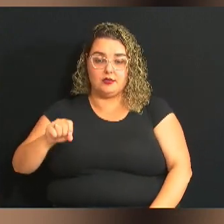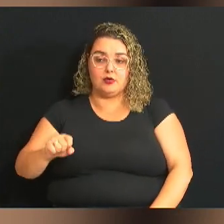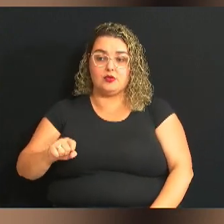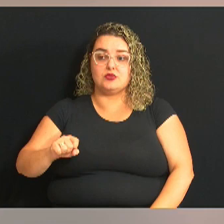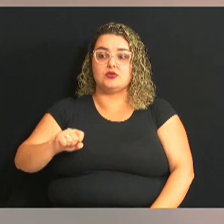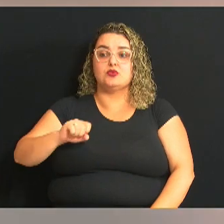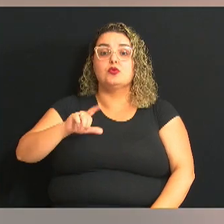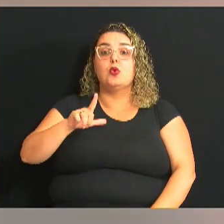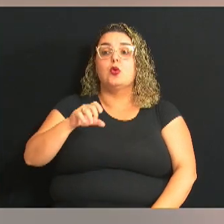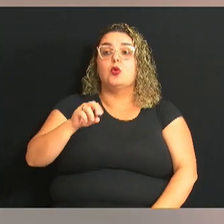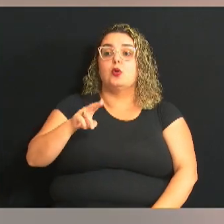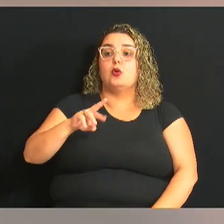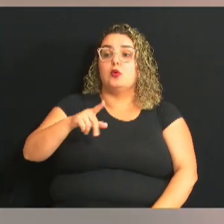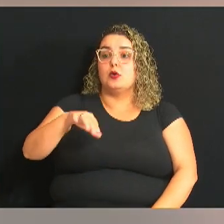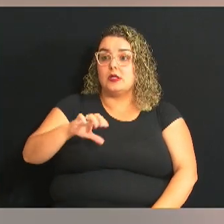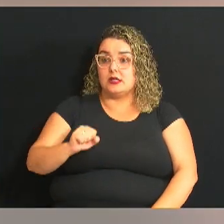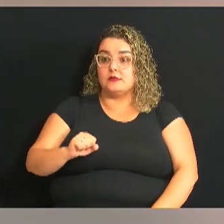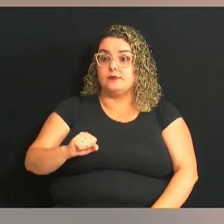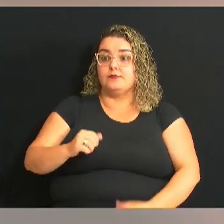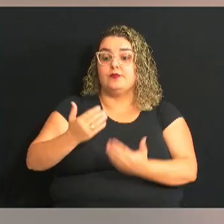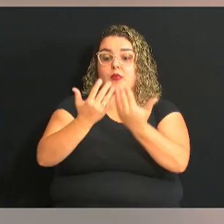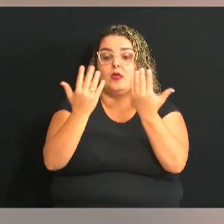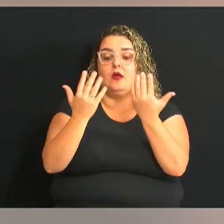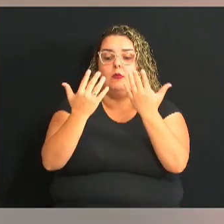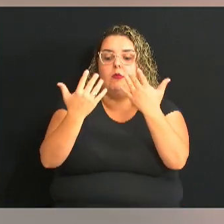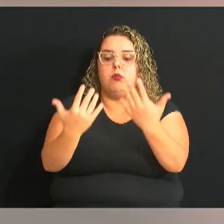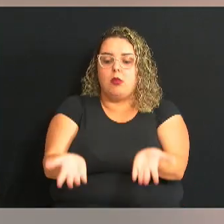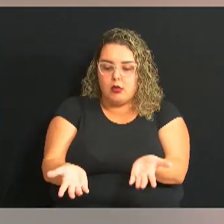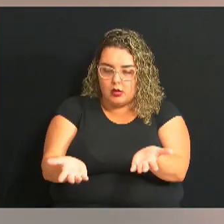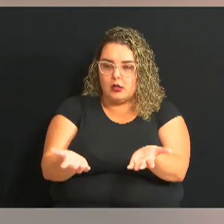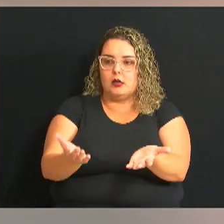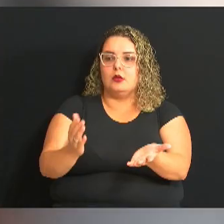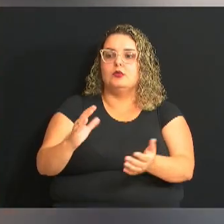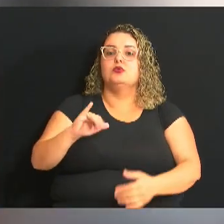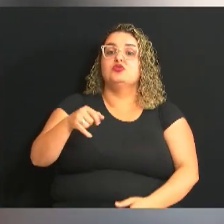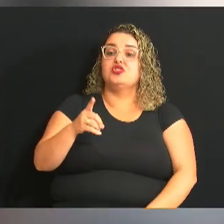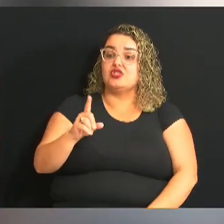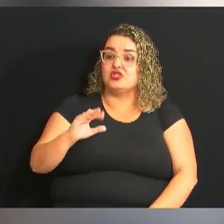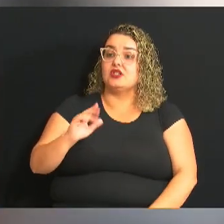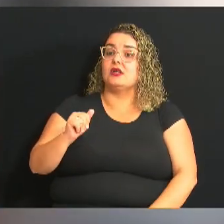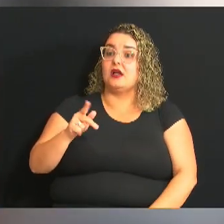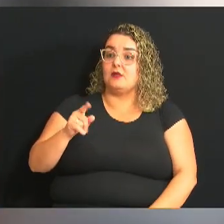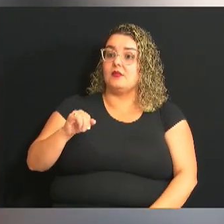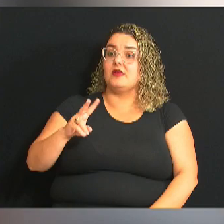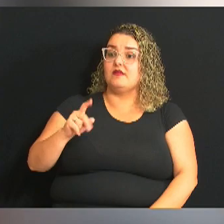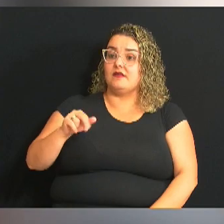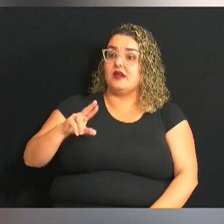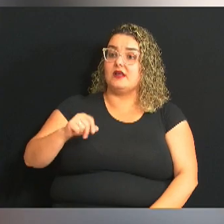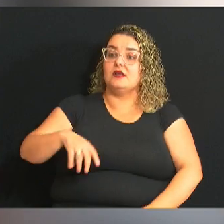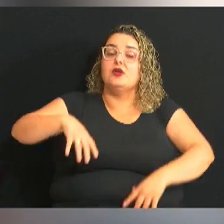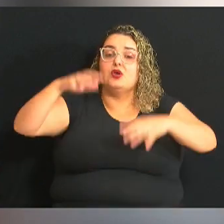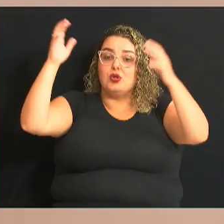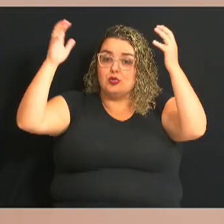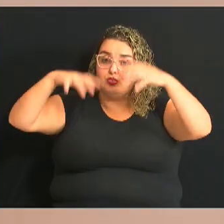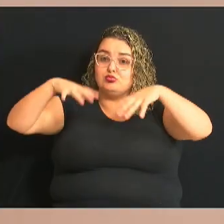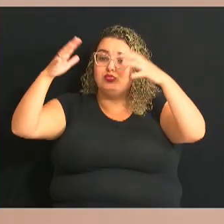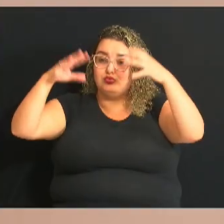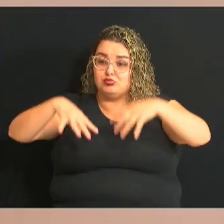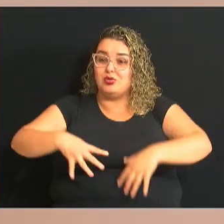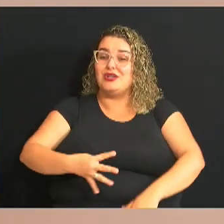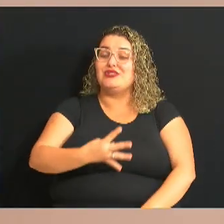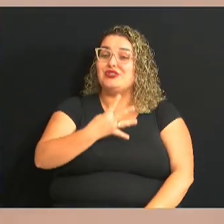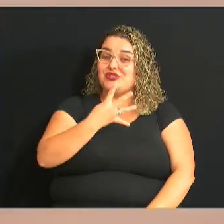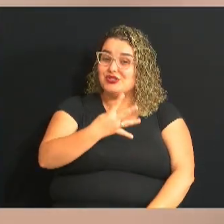Lourenço, e uma queda de muro no Jardim Capivari. O maior índice de chuva foi de